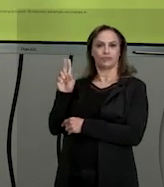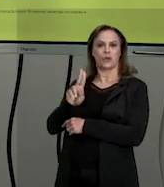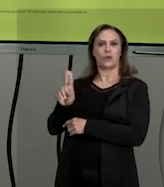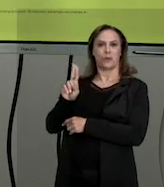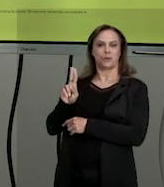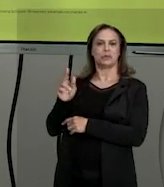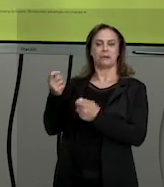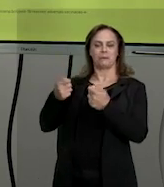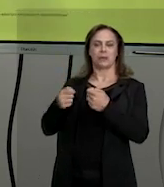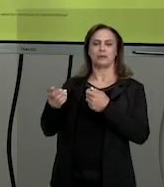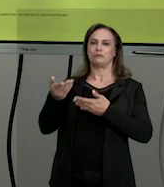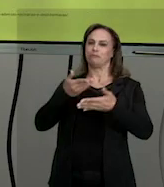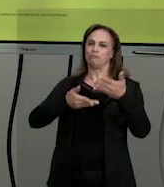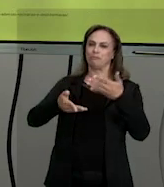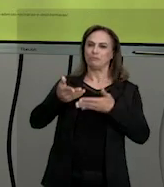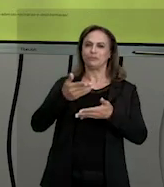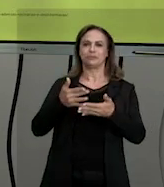Tá?